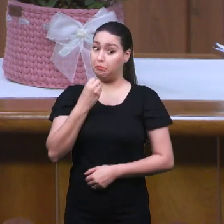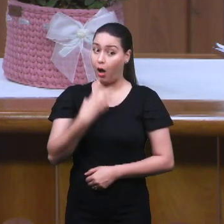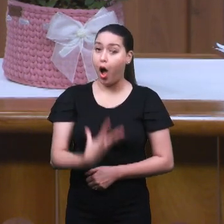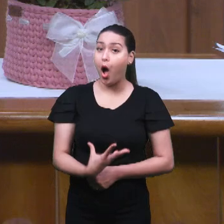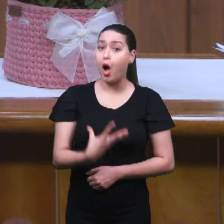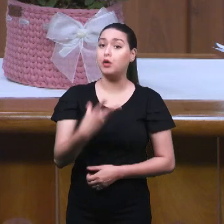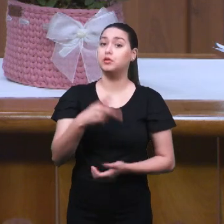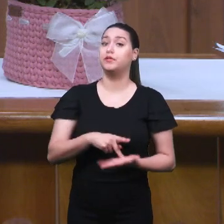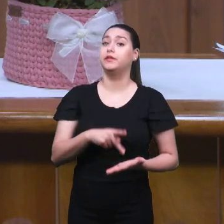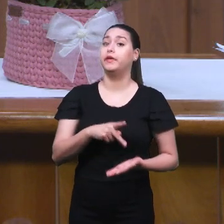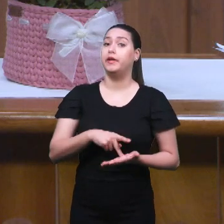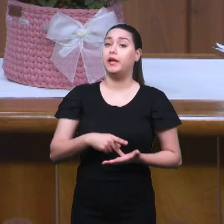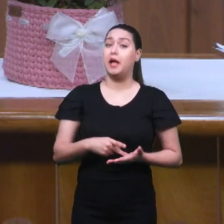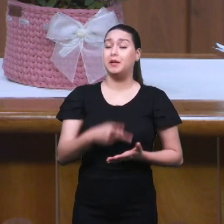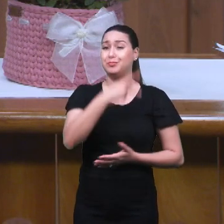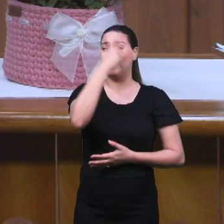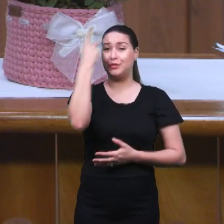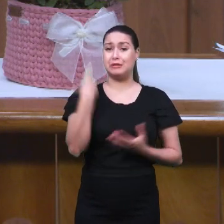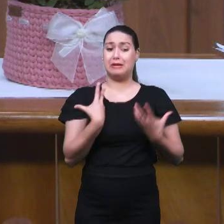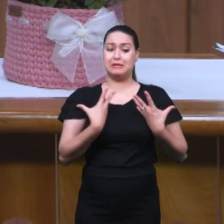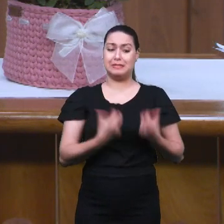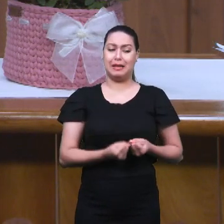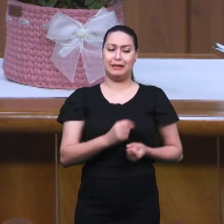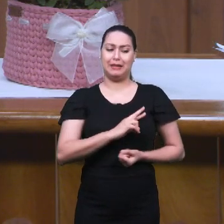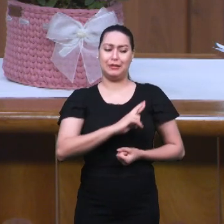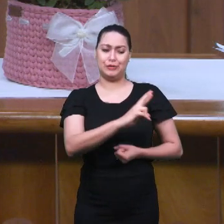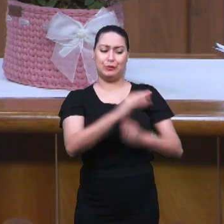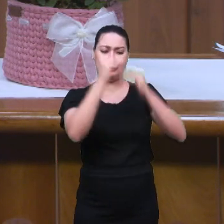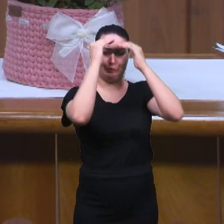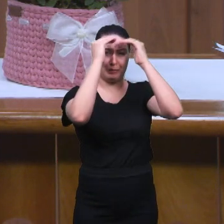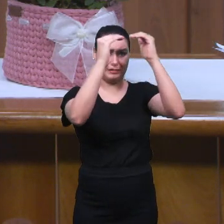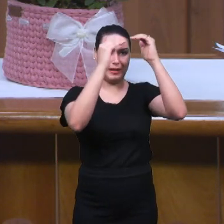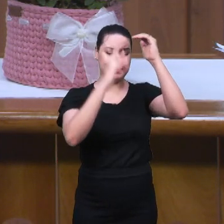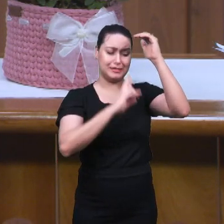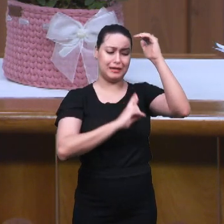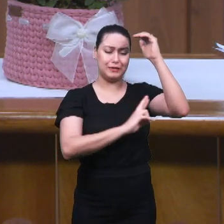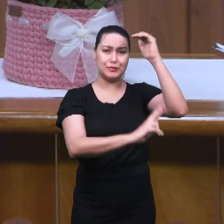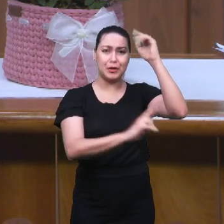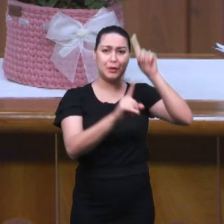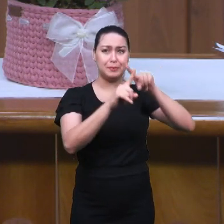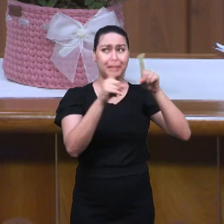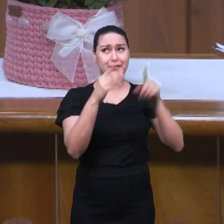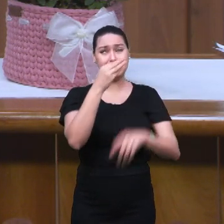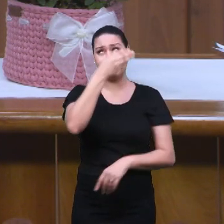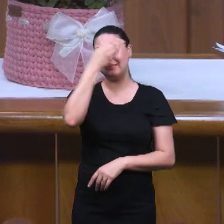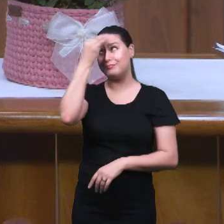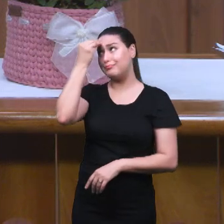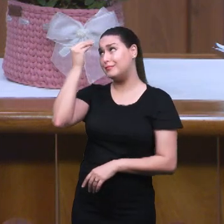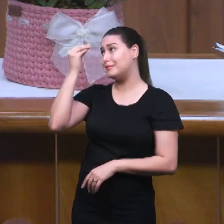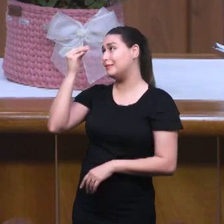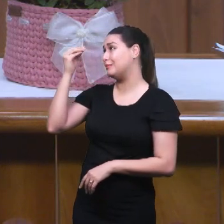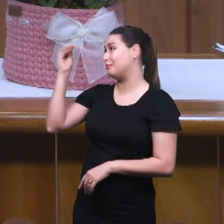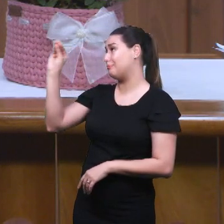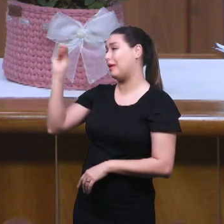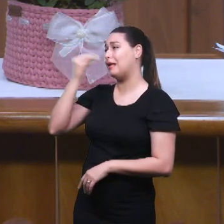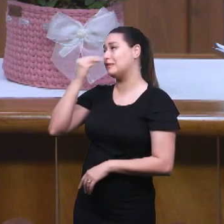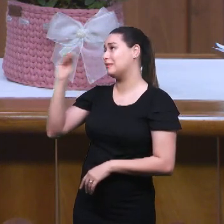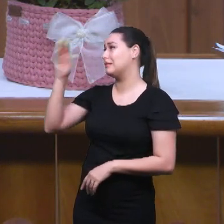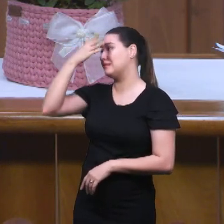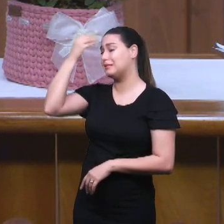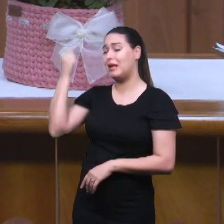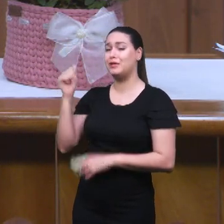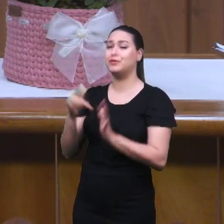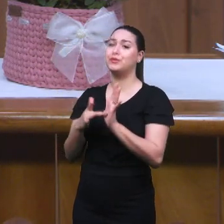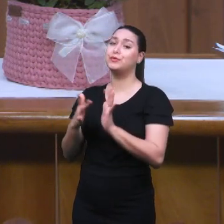pessoas entram na religião, fazem tudo que a religião manda e se esquecem de Jesus. Somente isso. Esquecem que o Salvador